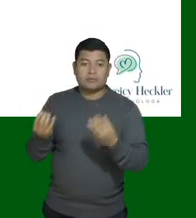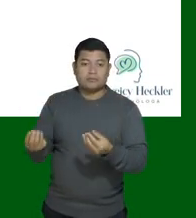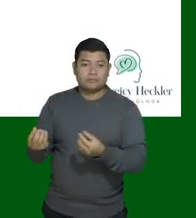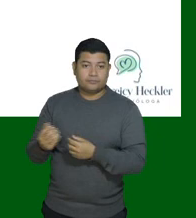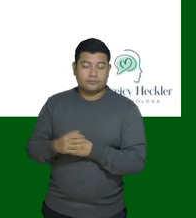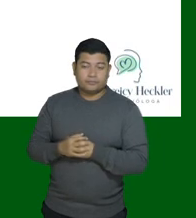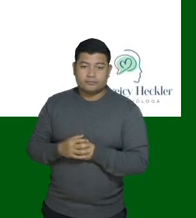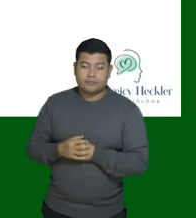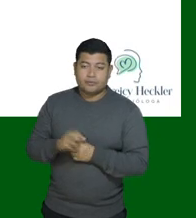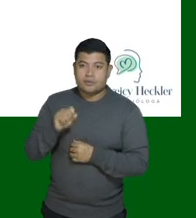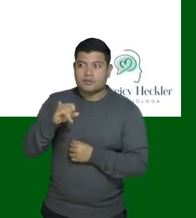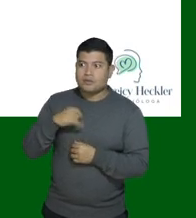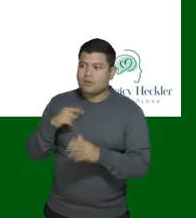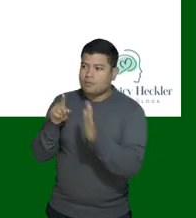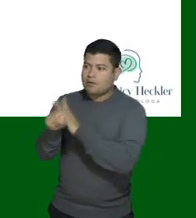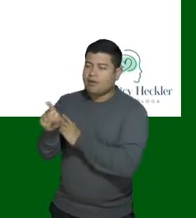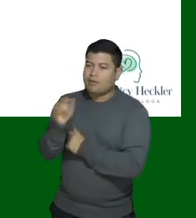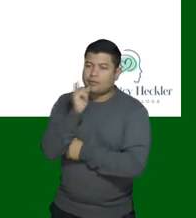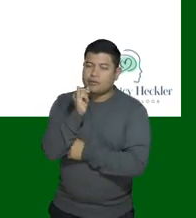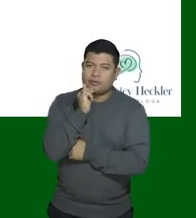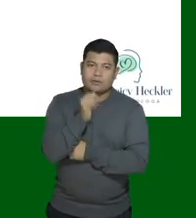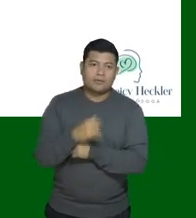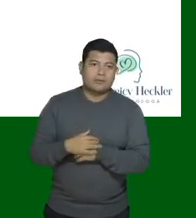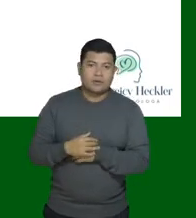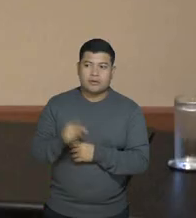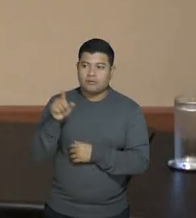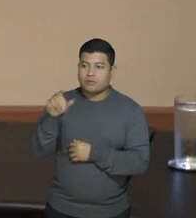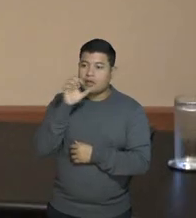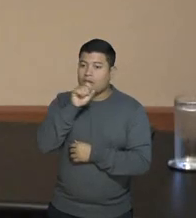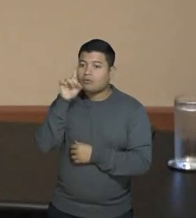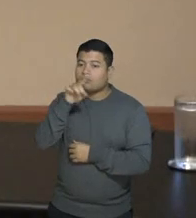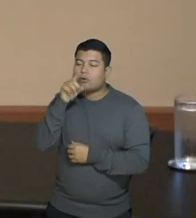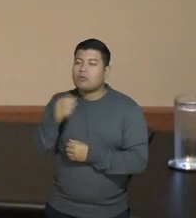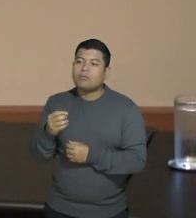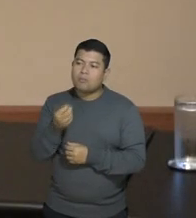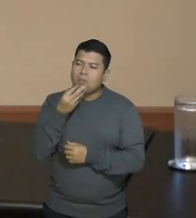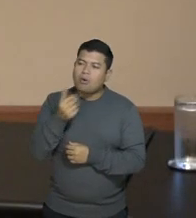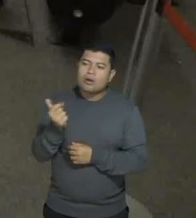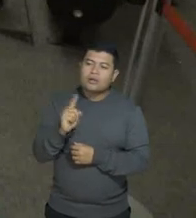como é que foi o final de semana de vocês? Foi bom?